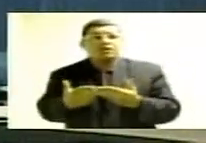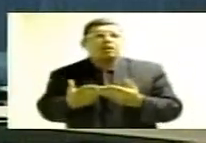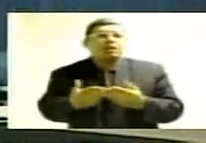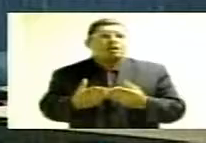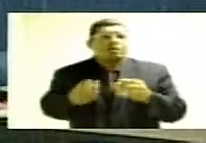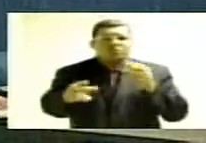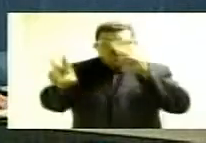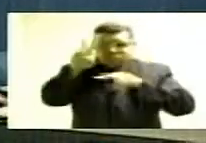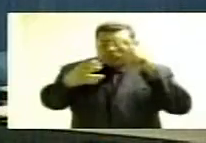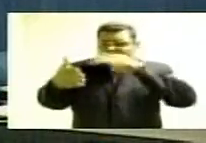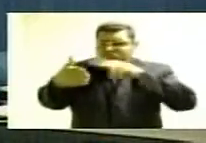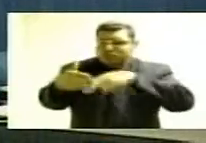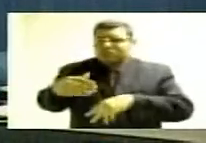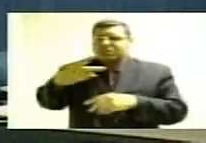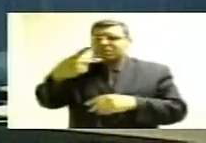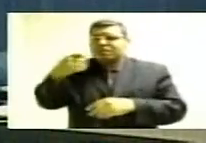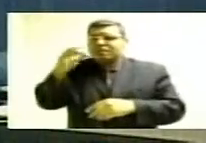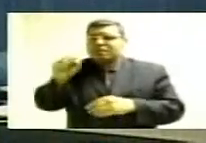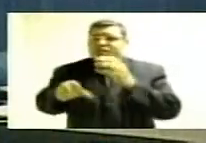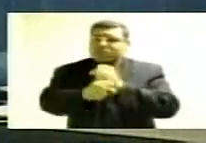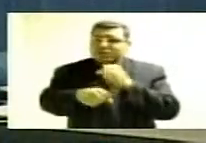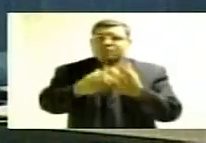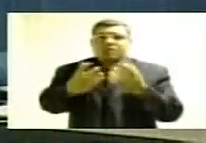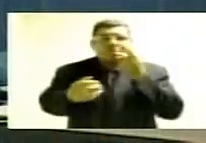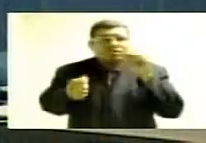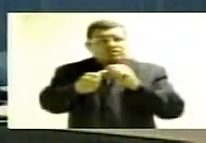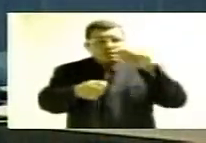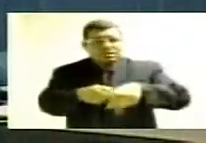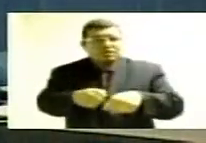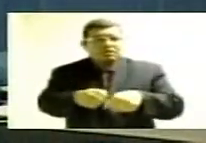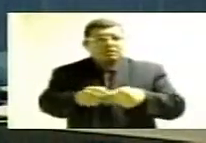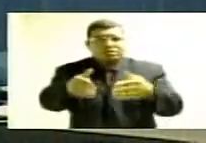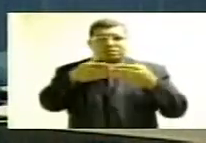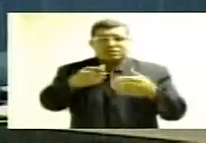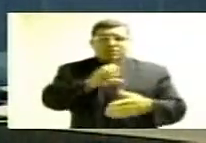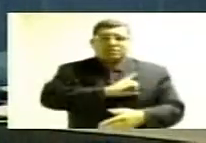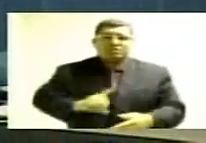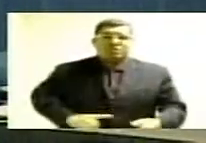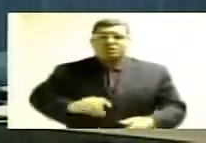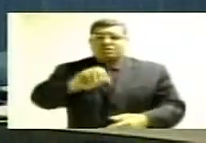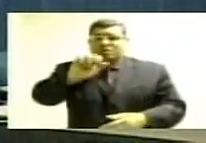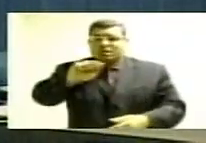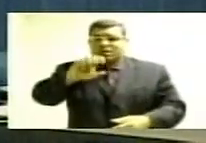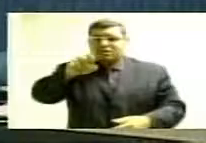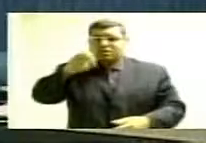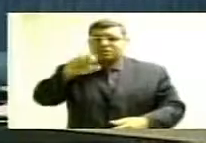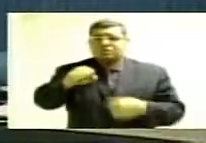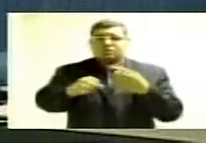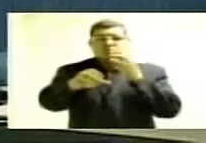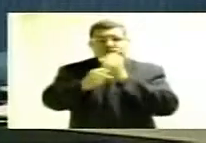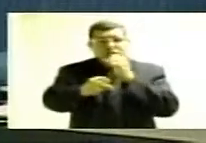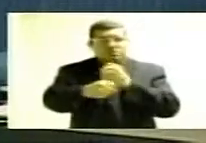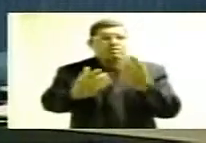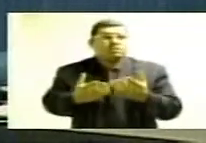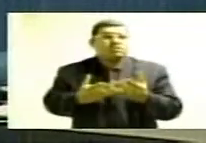uma revisão da nossa peça orçamentária. Quero fazer aqui um apelo ao deputado adjunto Afonso, relator do nosso